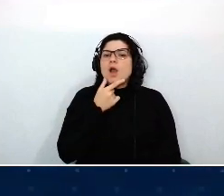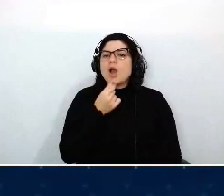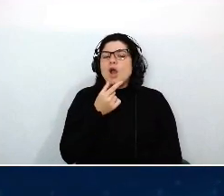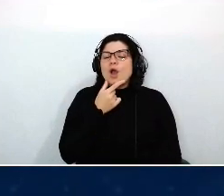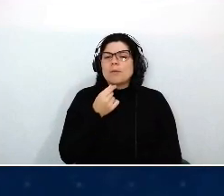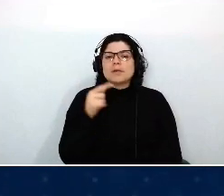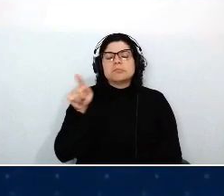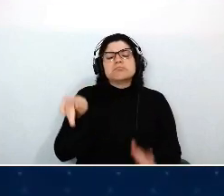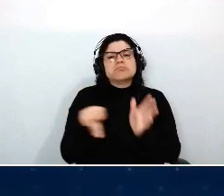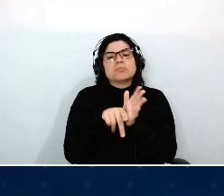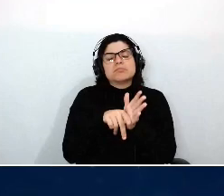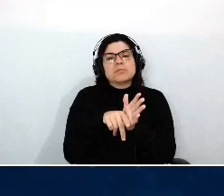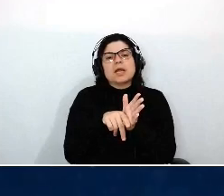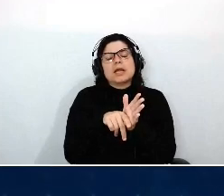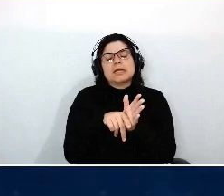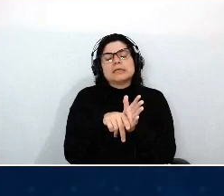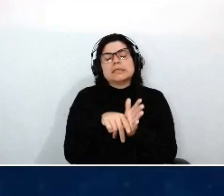fell.